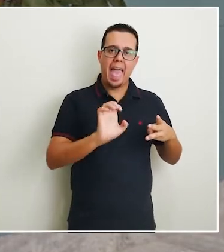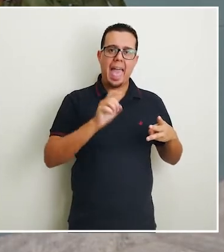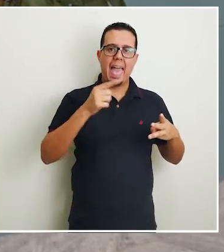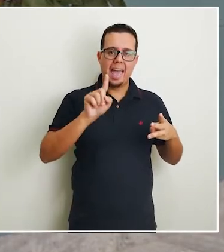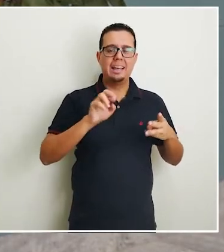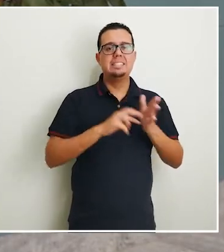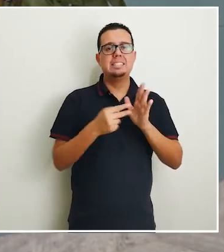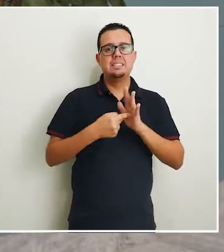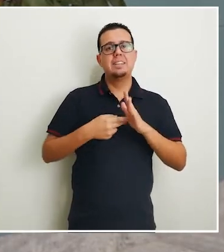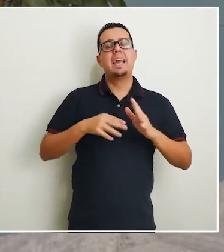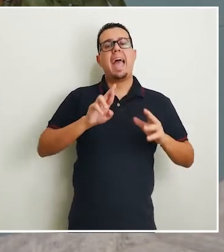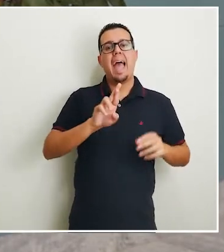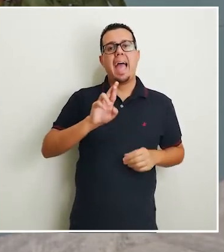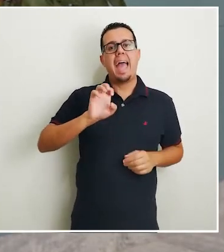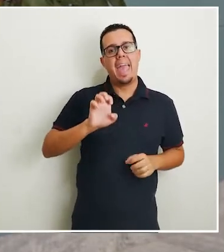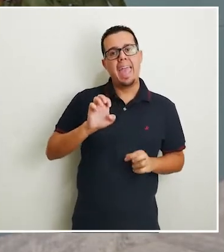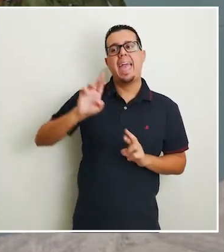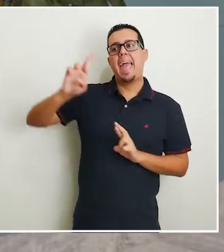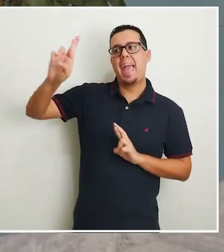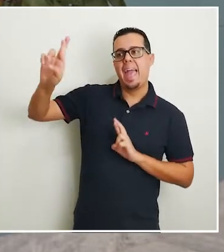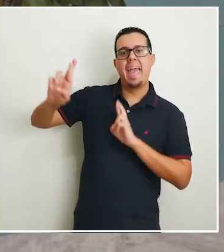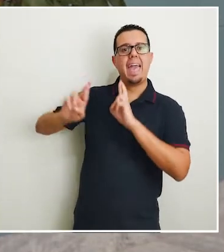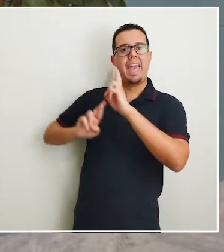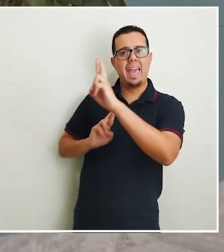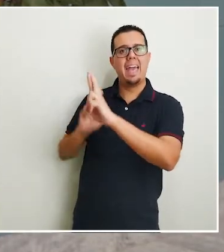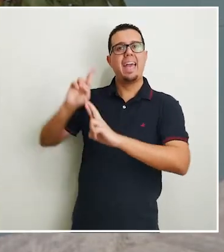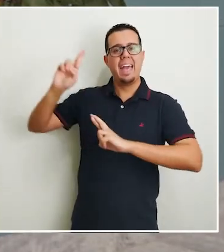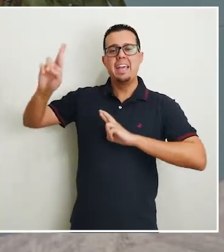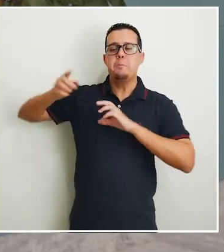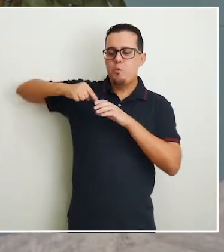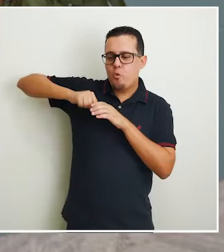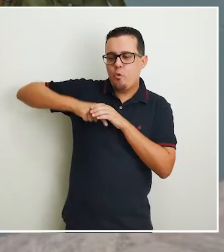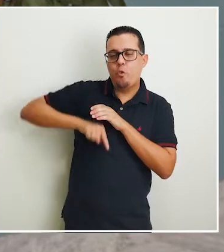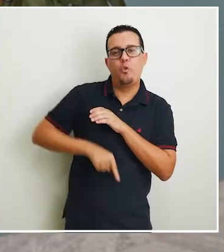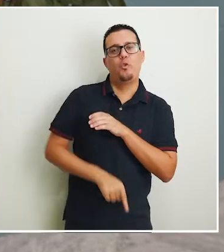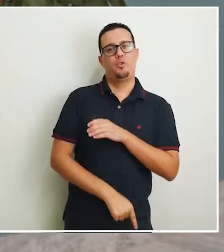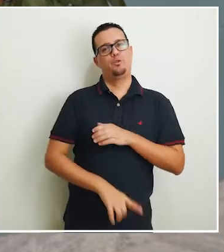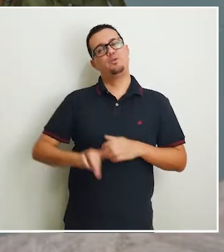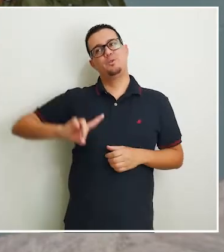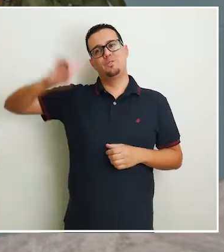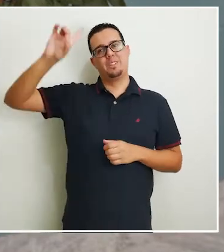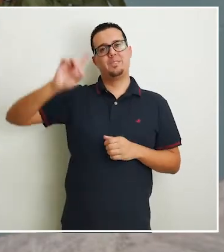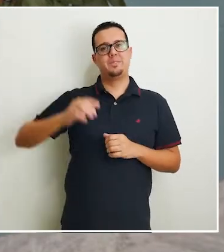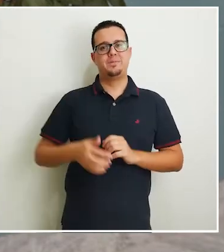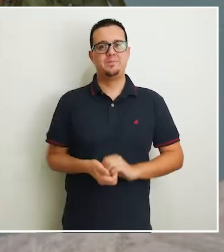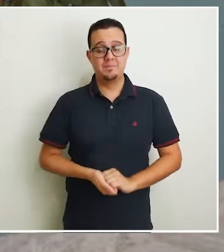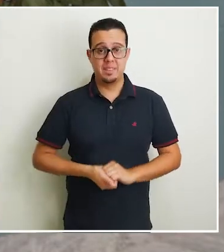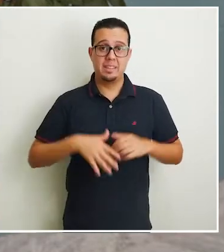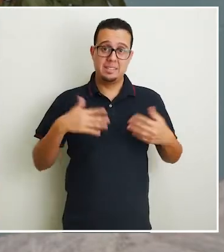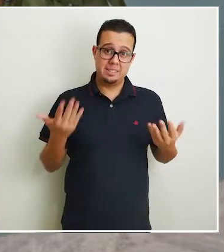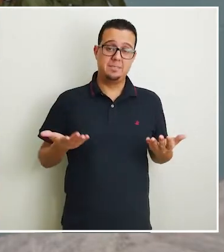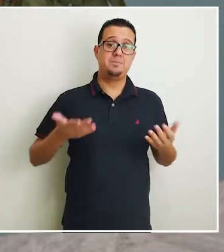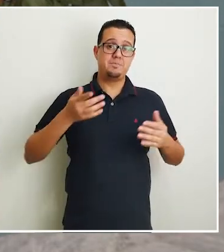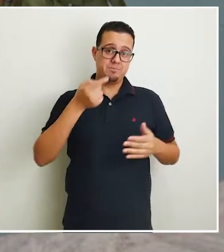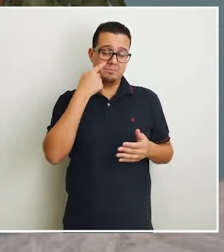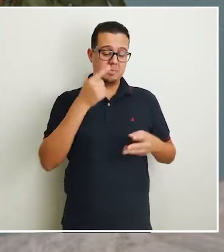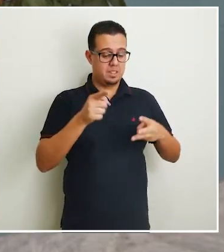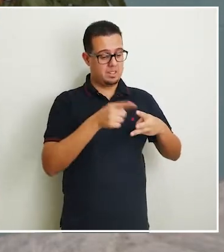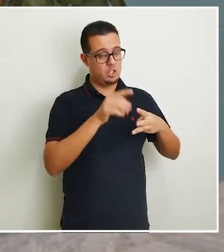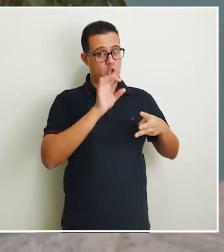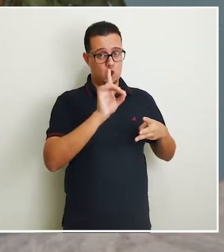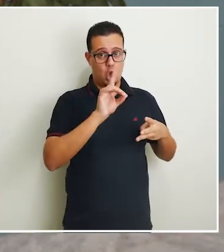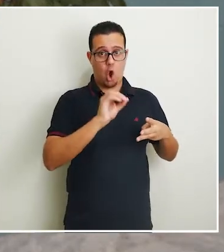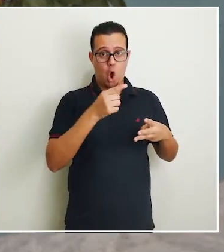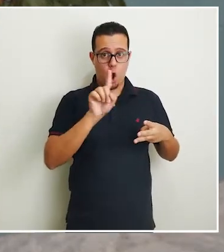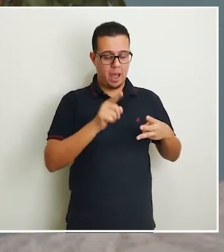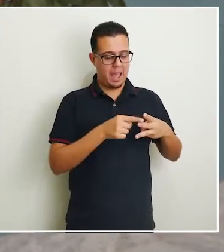relacionamento profundo e íntimo com Deus. E o texto vem aqui nos afinando já no primeiro tom em dó, um